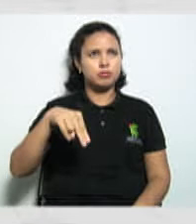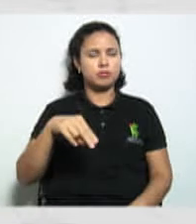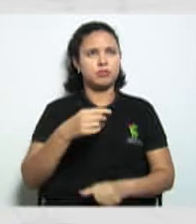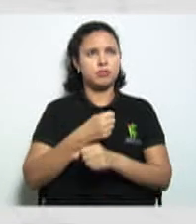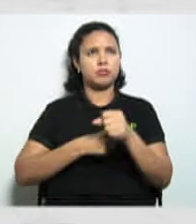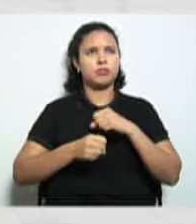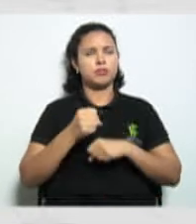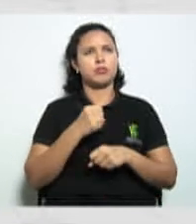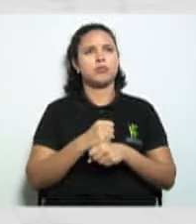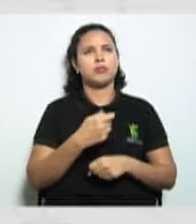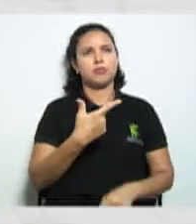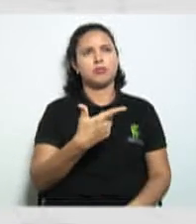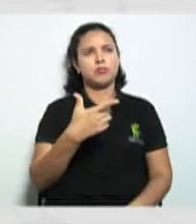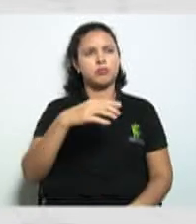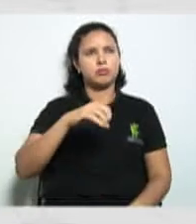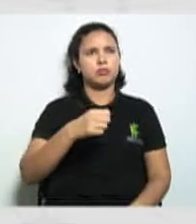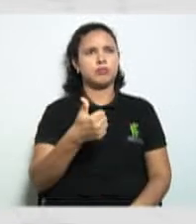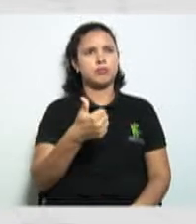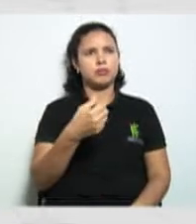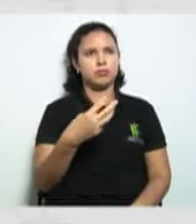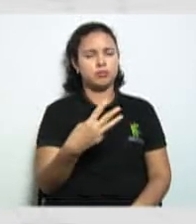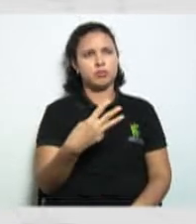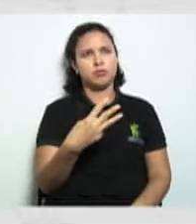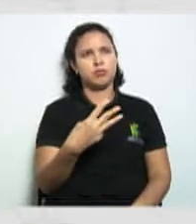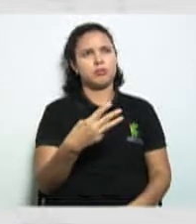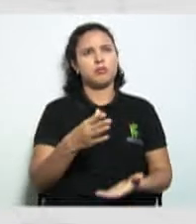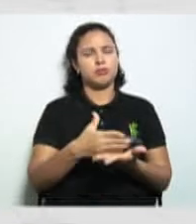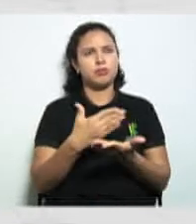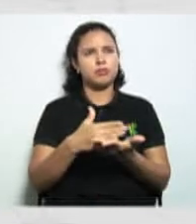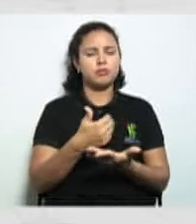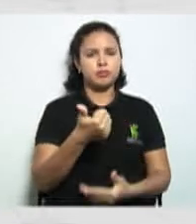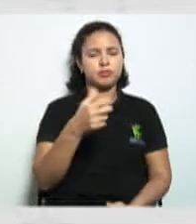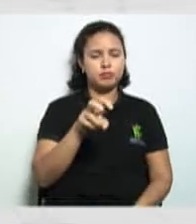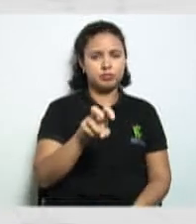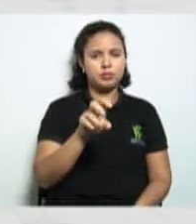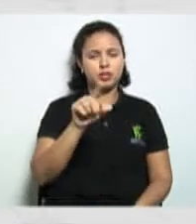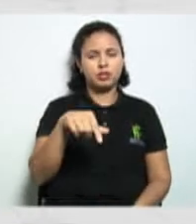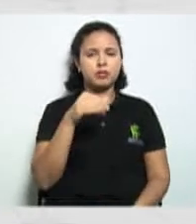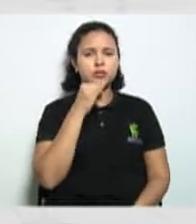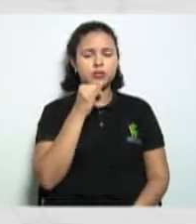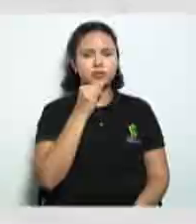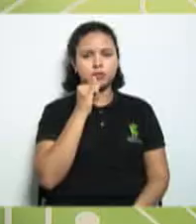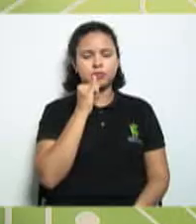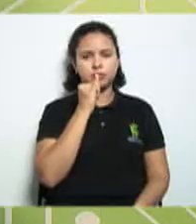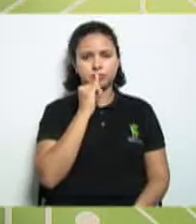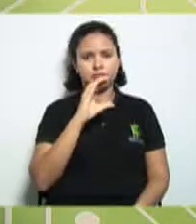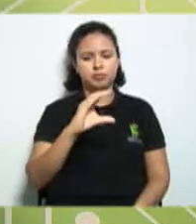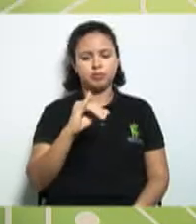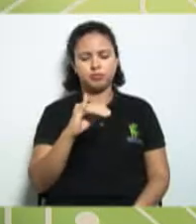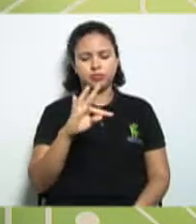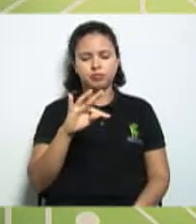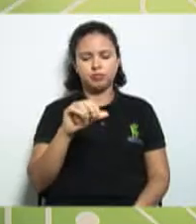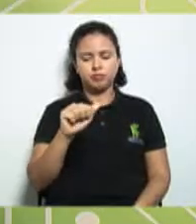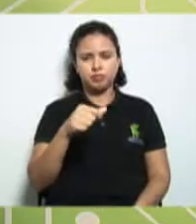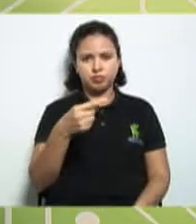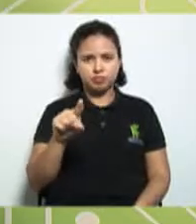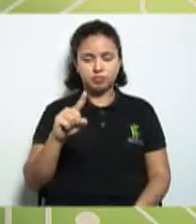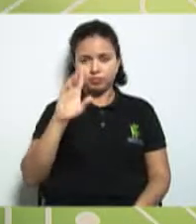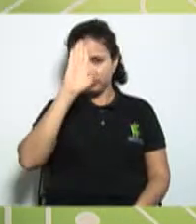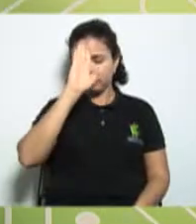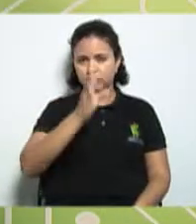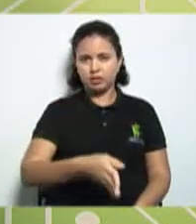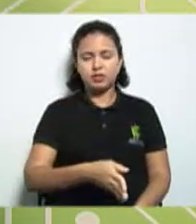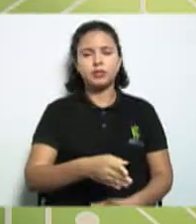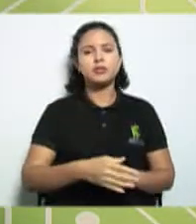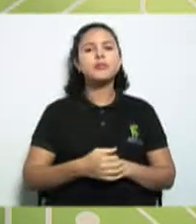página 15. Então, esse é um exemplo de citação direta. A citação direta é quando a gente